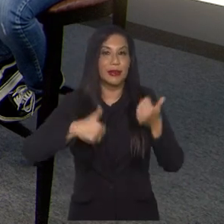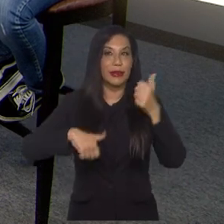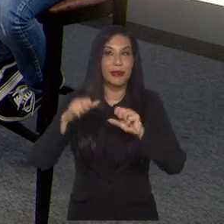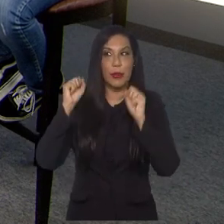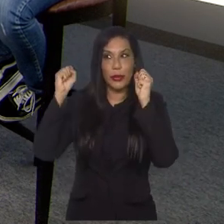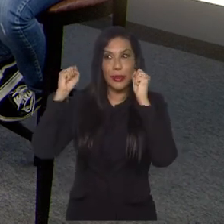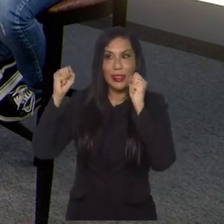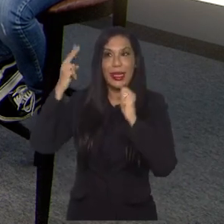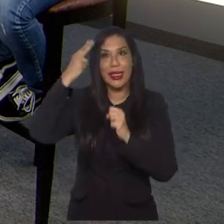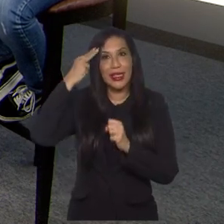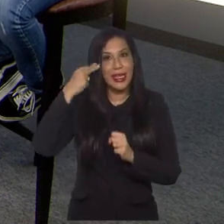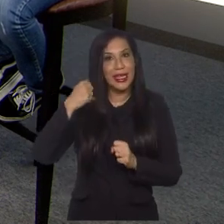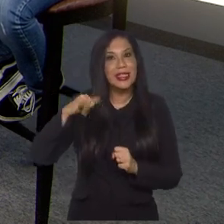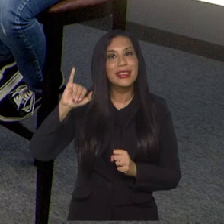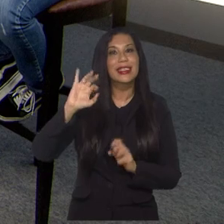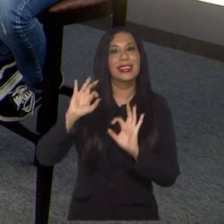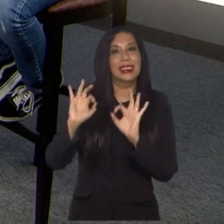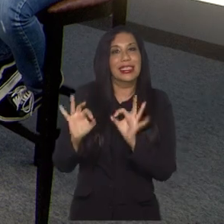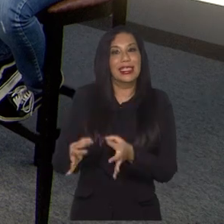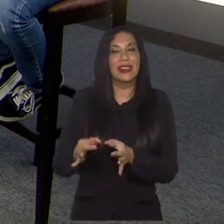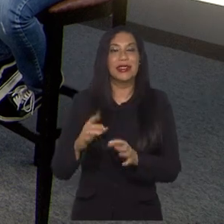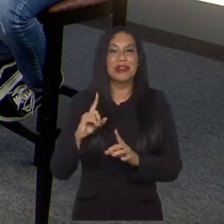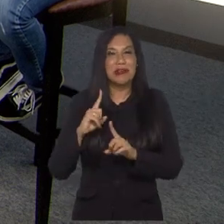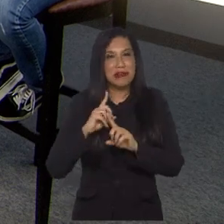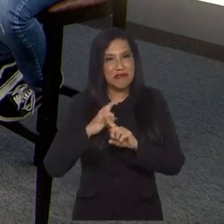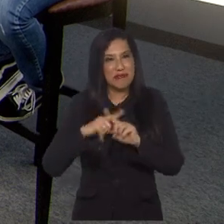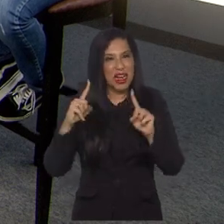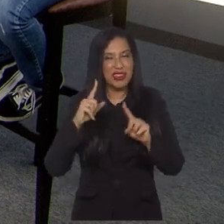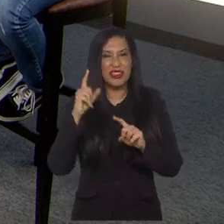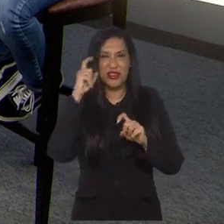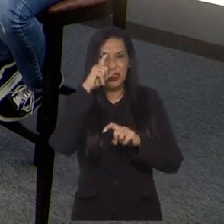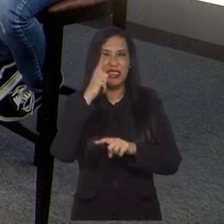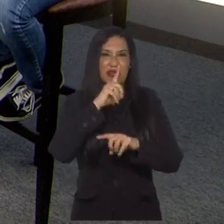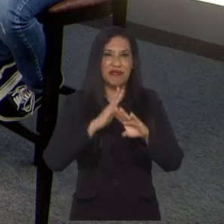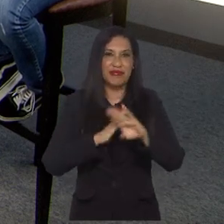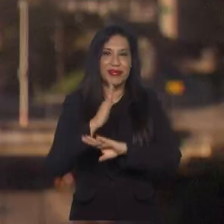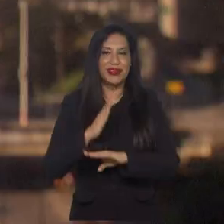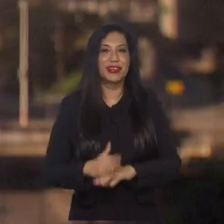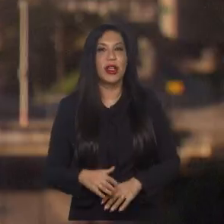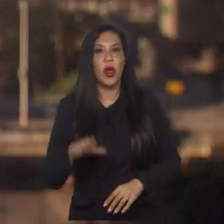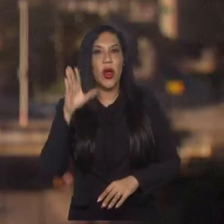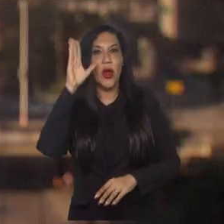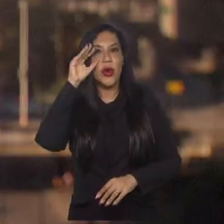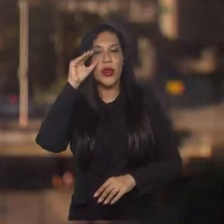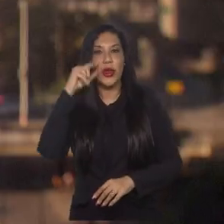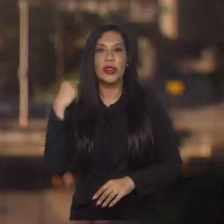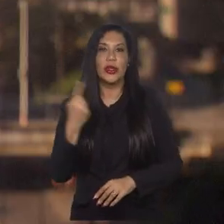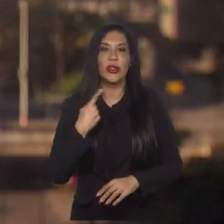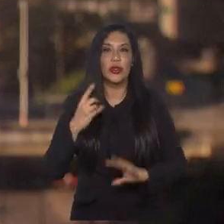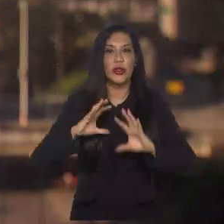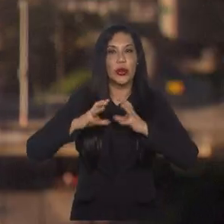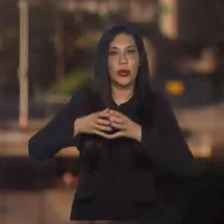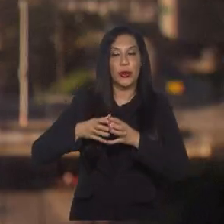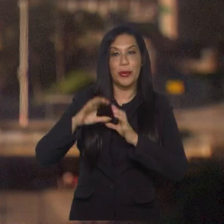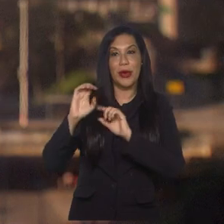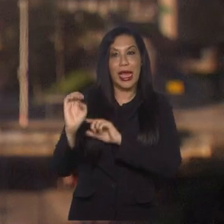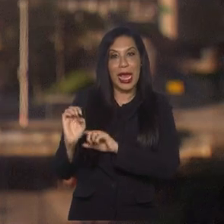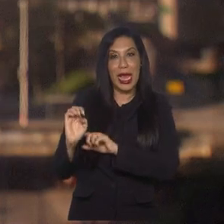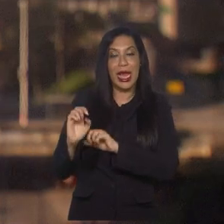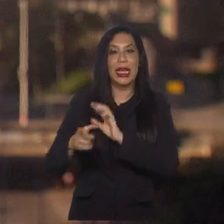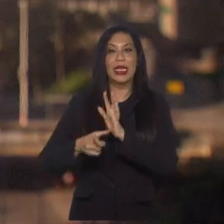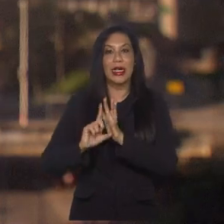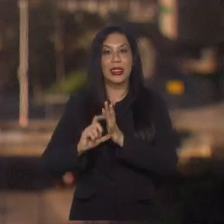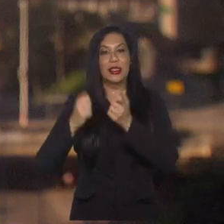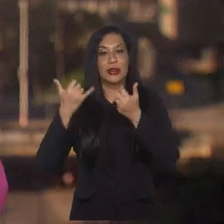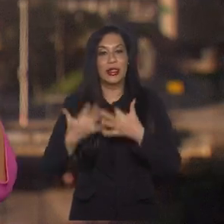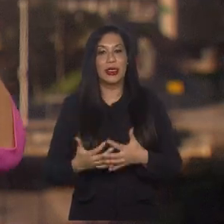para o Haiti, com certeza. Mas pouquíssimo provável que passe de fase. Agora, gente, eu achei curioso que a gente está no grupo E. Falamos, então, de